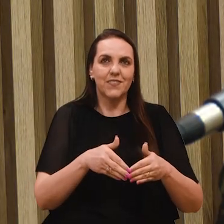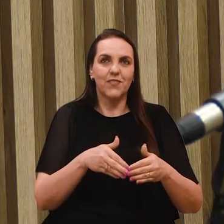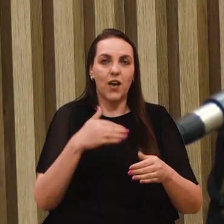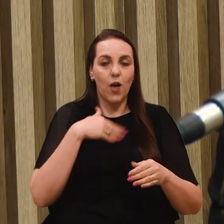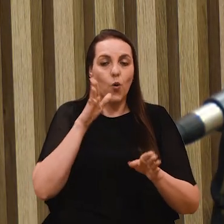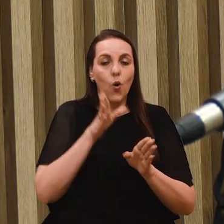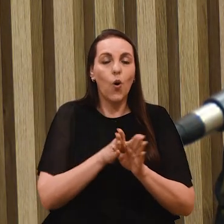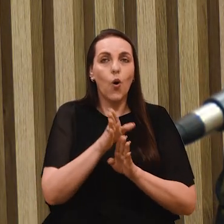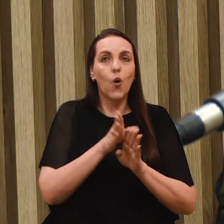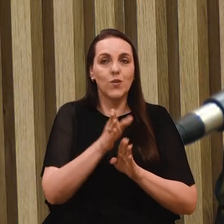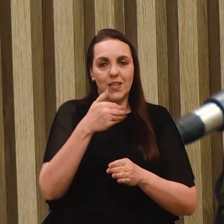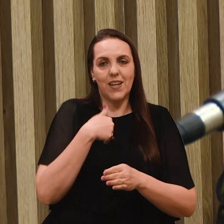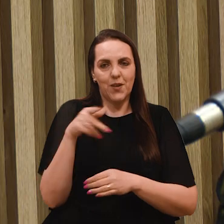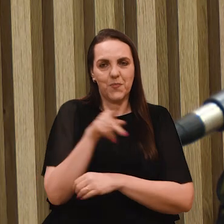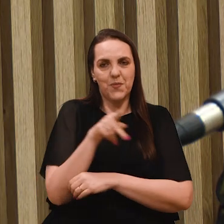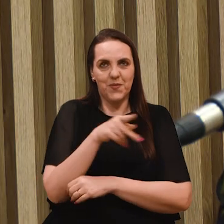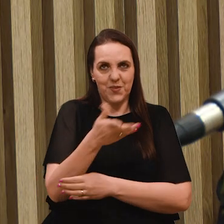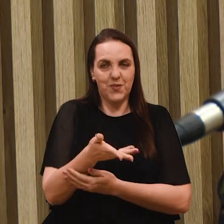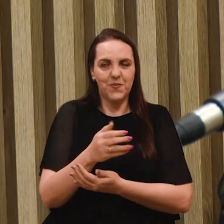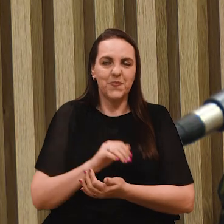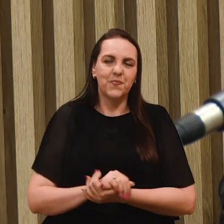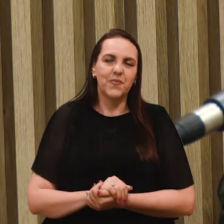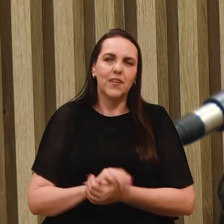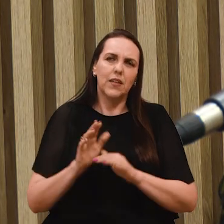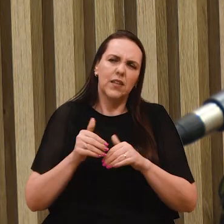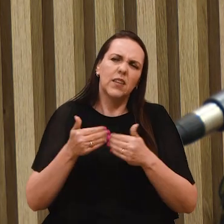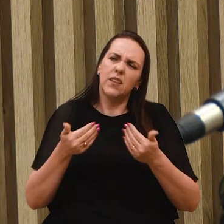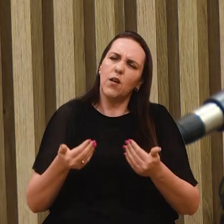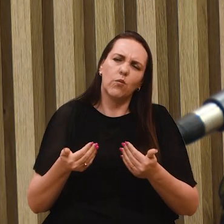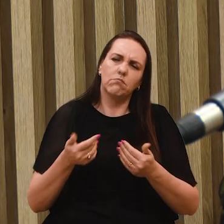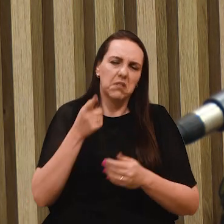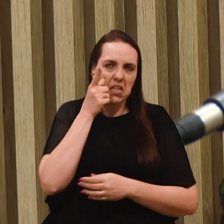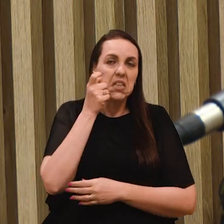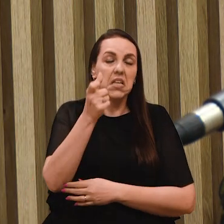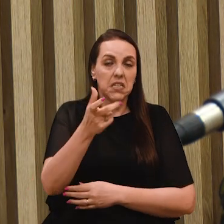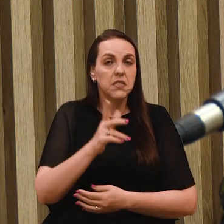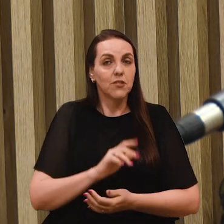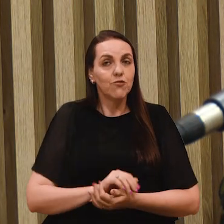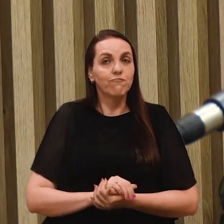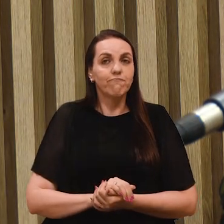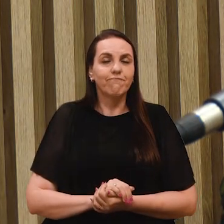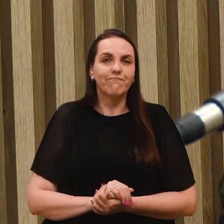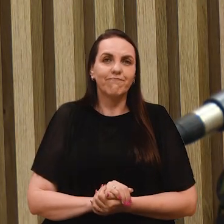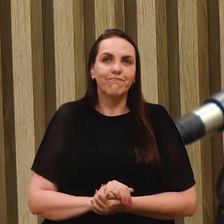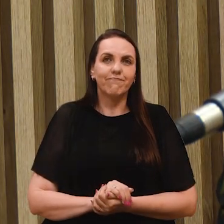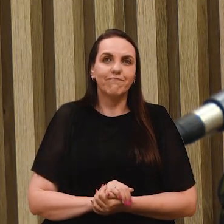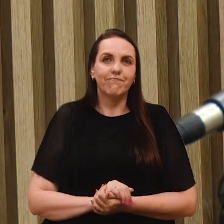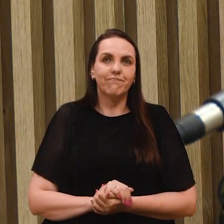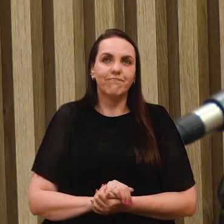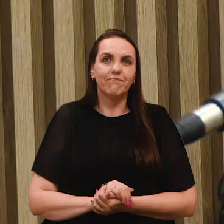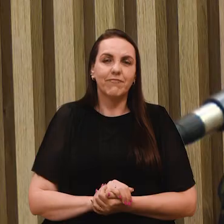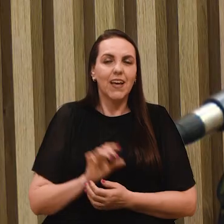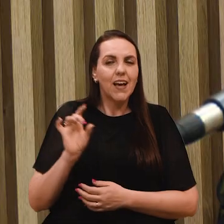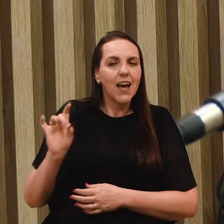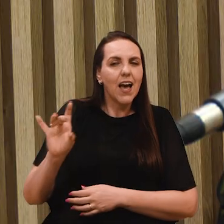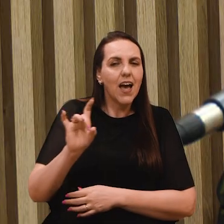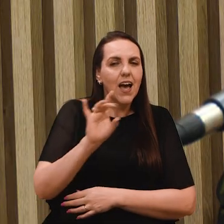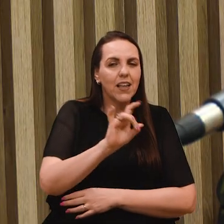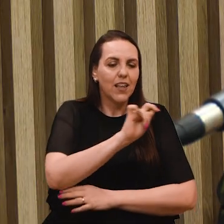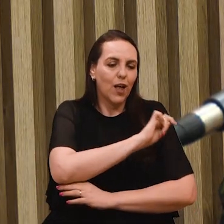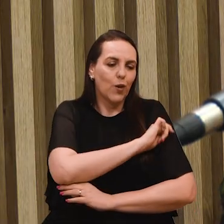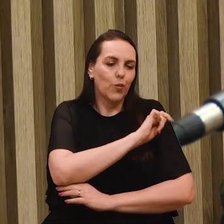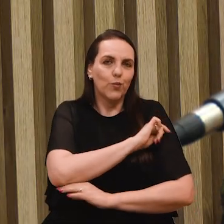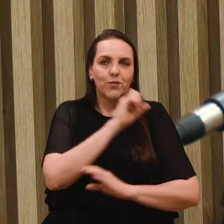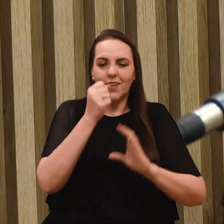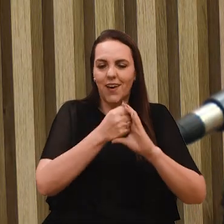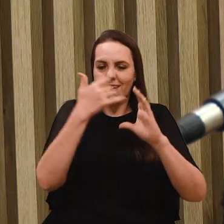conselheiro. E aí, então, foi muito interessante. Eu acho que cada aluno, dentro das suas características, todo